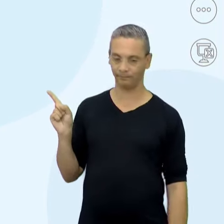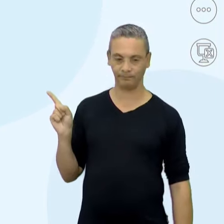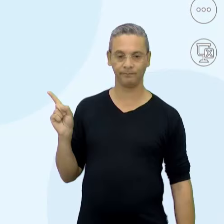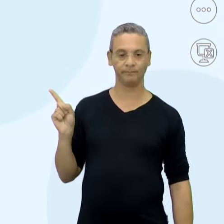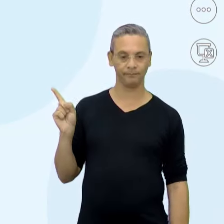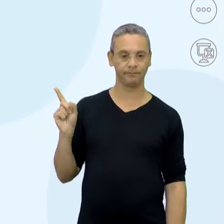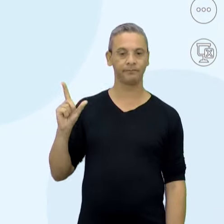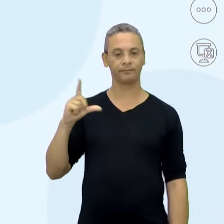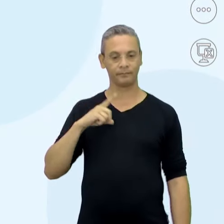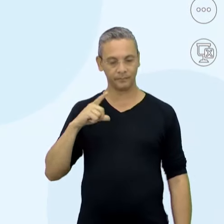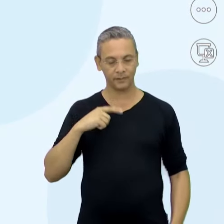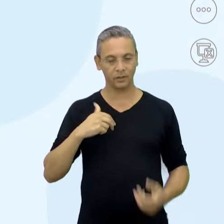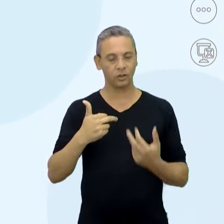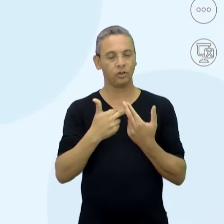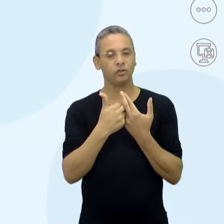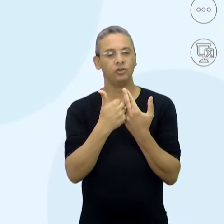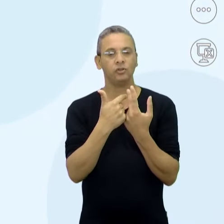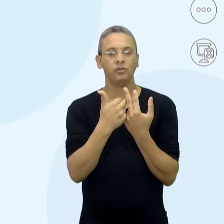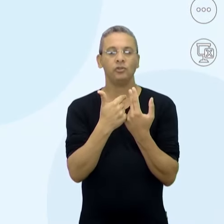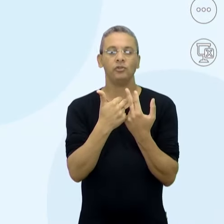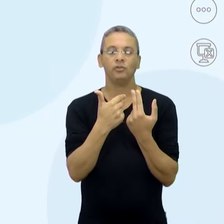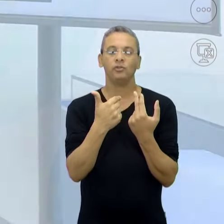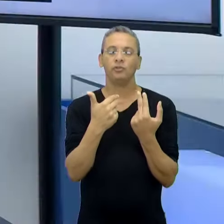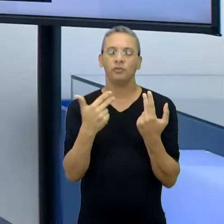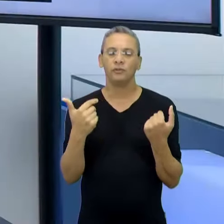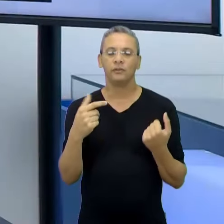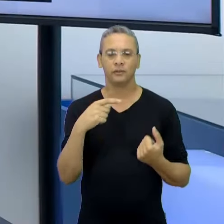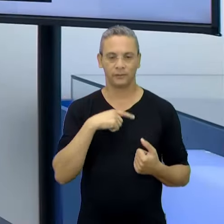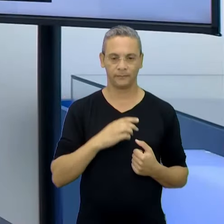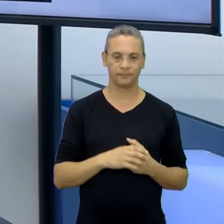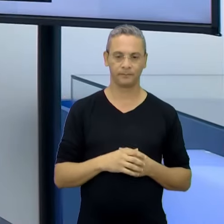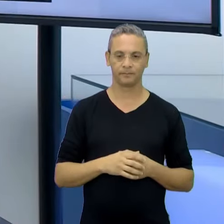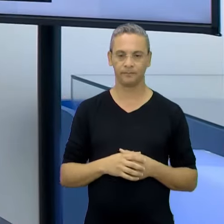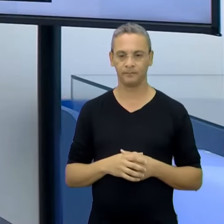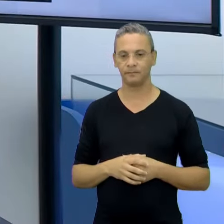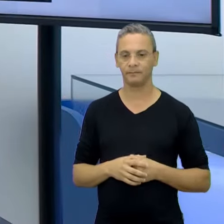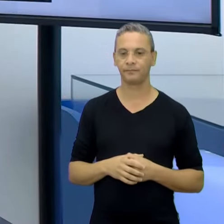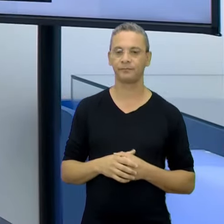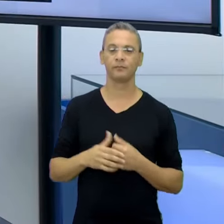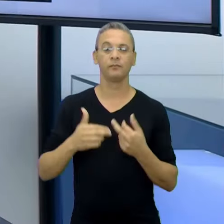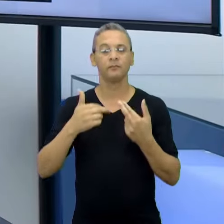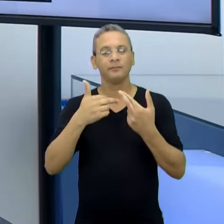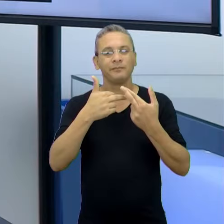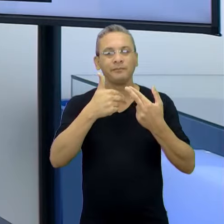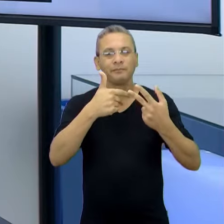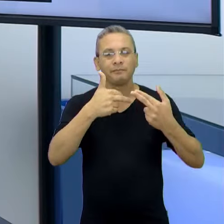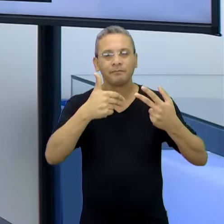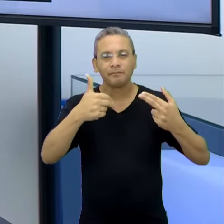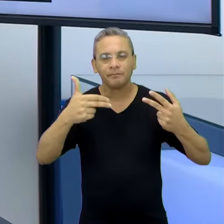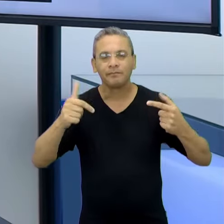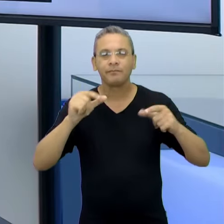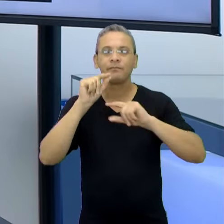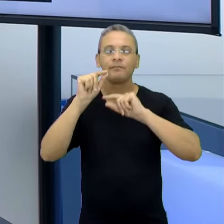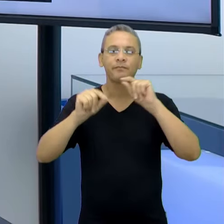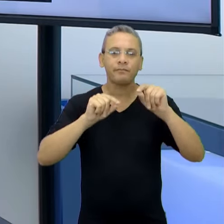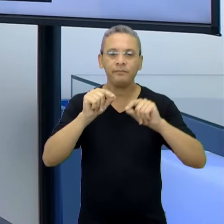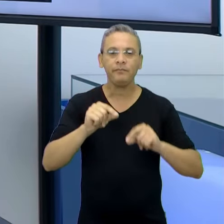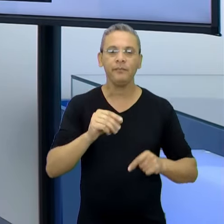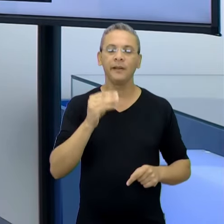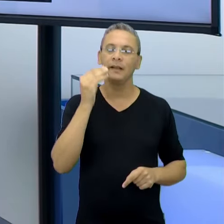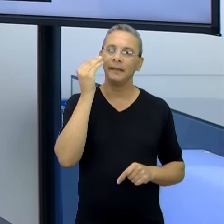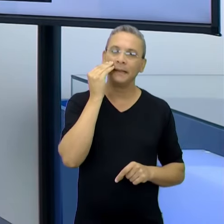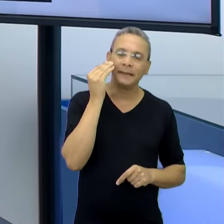Você vai ter vários tipos, ou pode voltar aqui para mim um minutinho, olha só. Você vai ter vários tipos